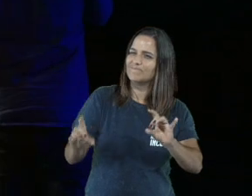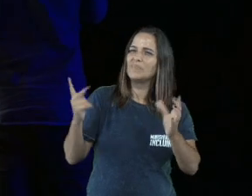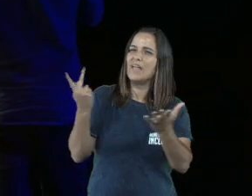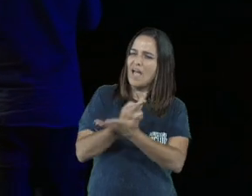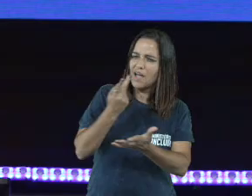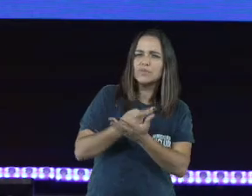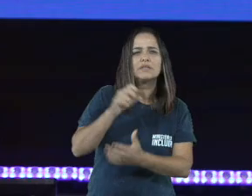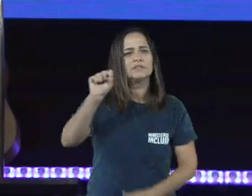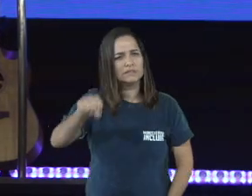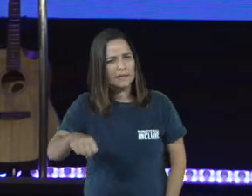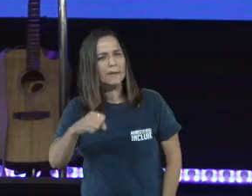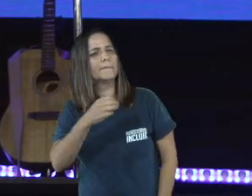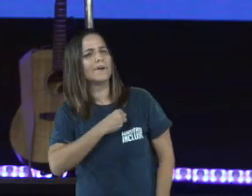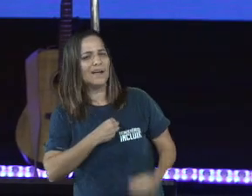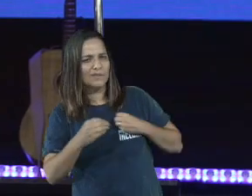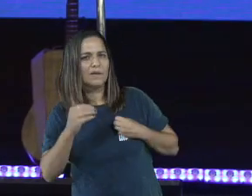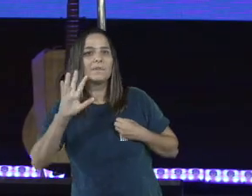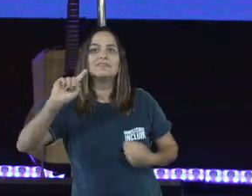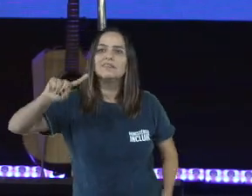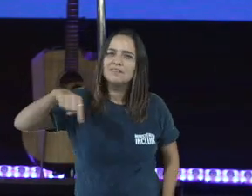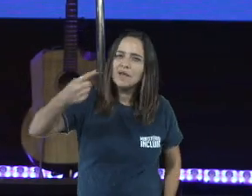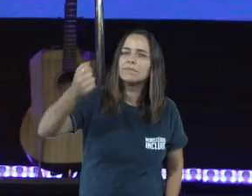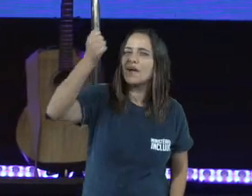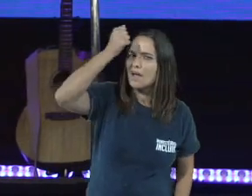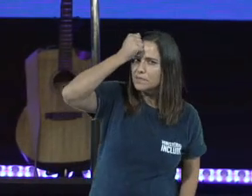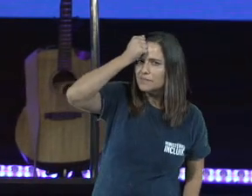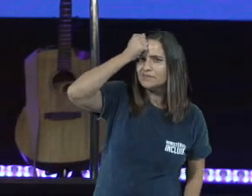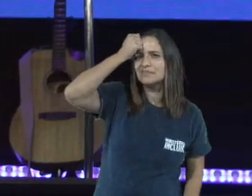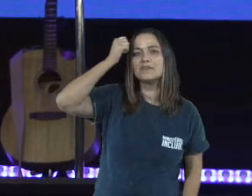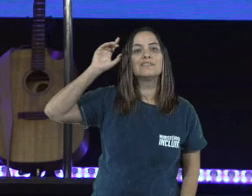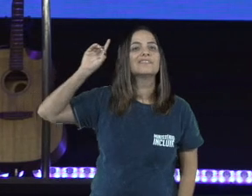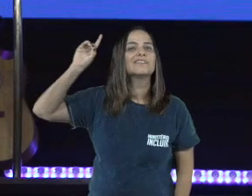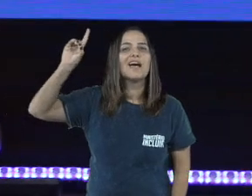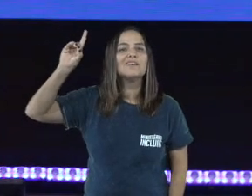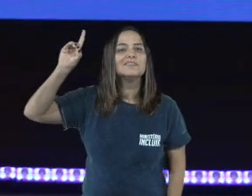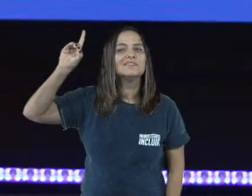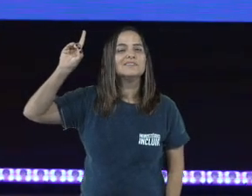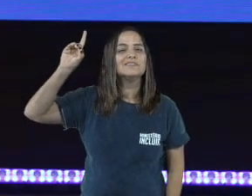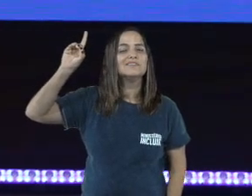arrependeu e no final da vida dele Deus falou ali Esse cara é um homem segundo meu coração